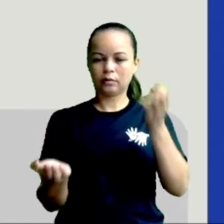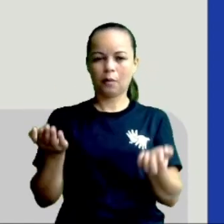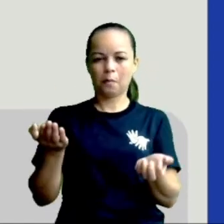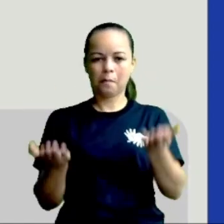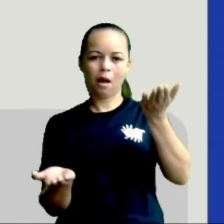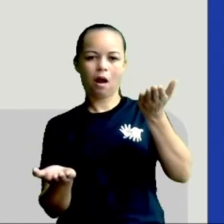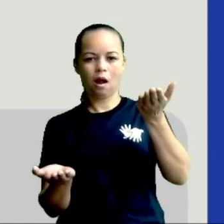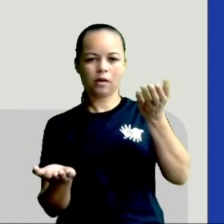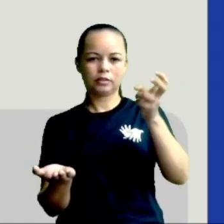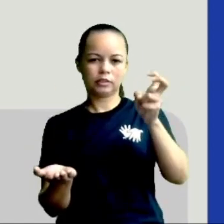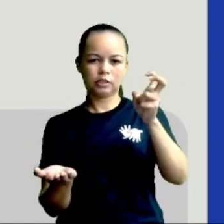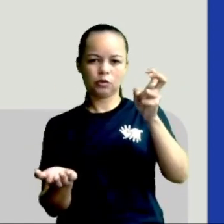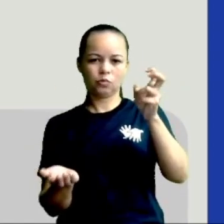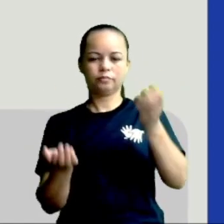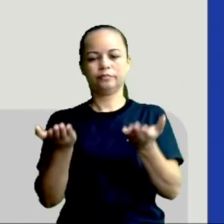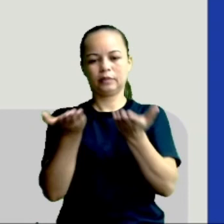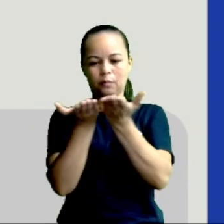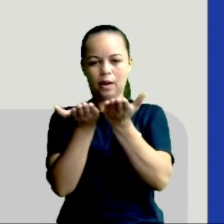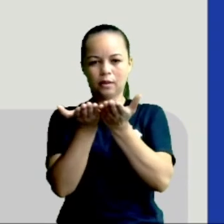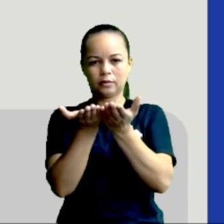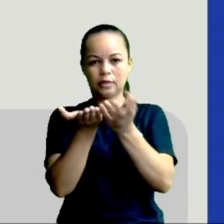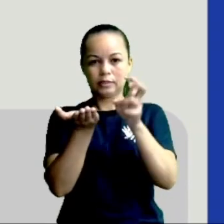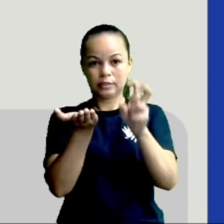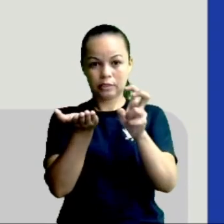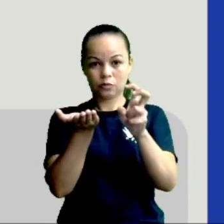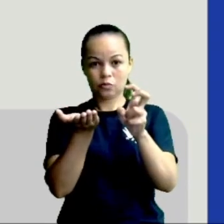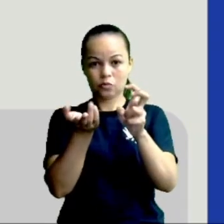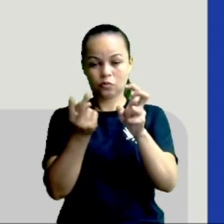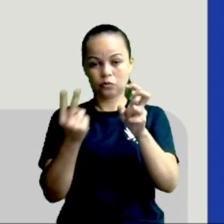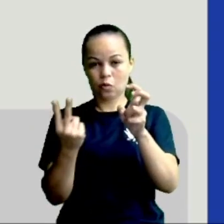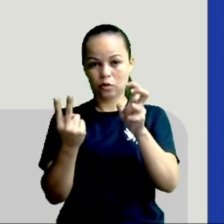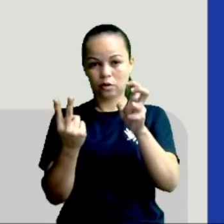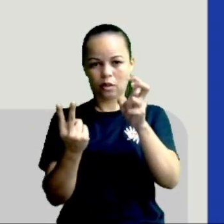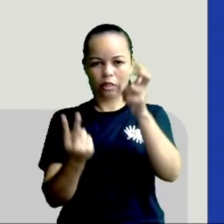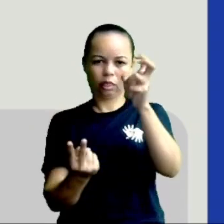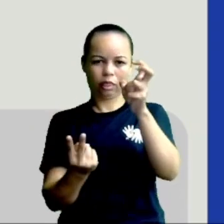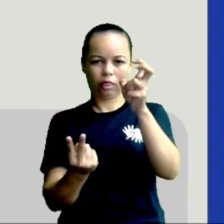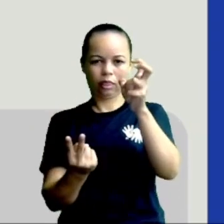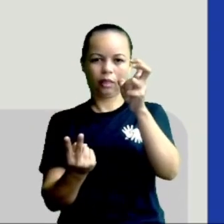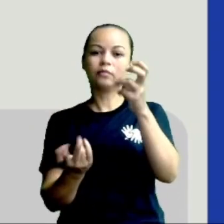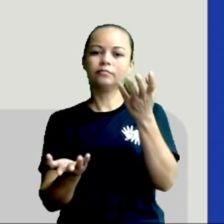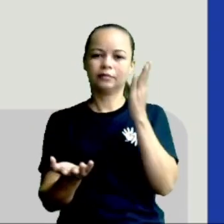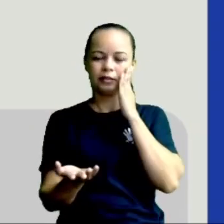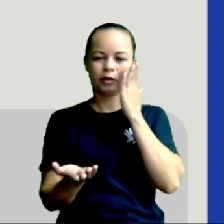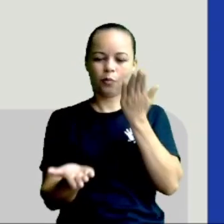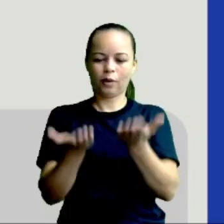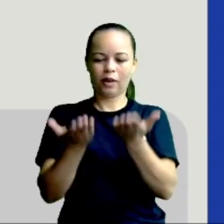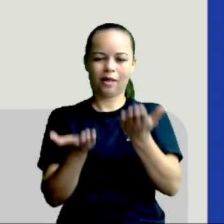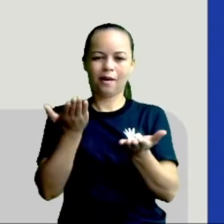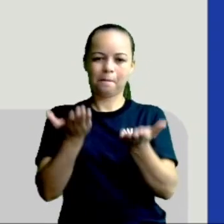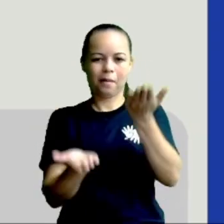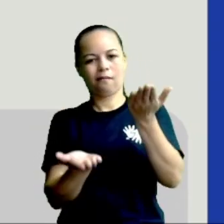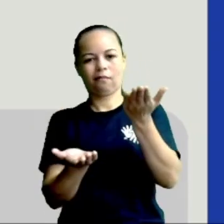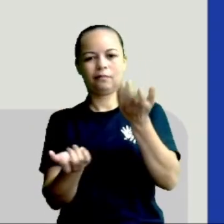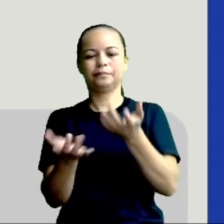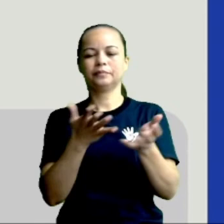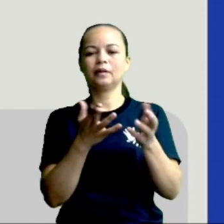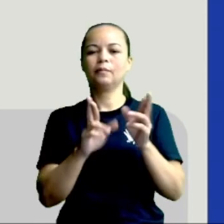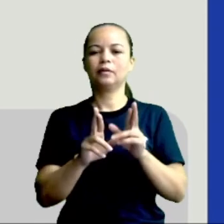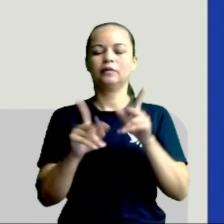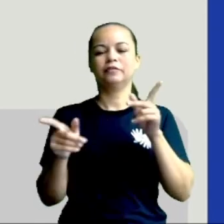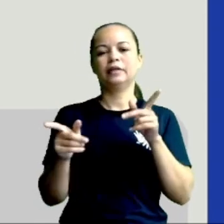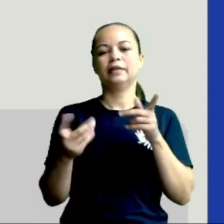lado vai ficar mais pesado do que o outro se eu colocar aí é um objeto um pacote que tem um medidas diferentes em